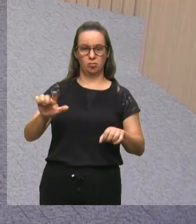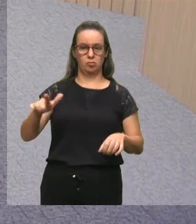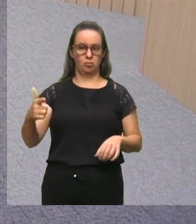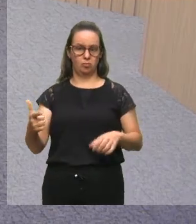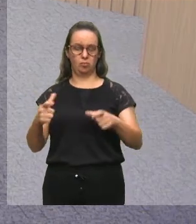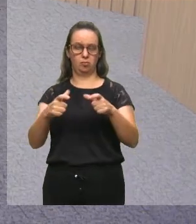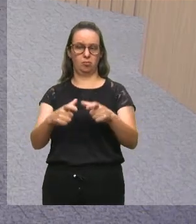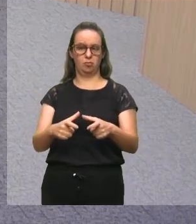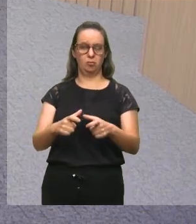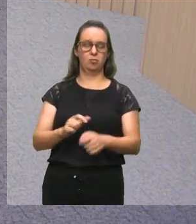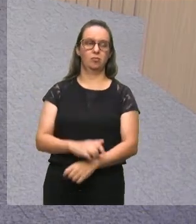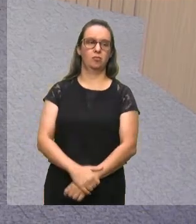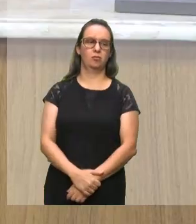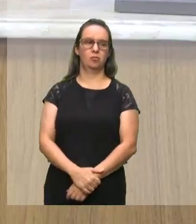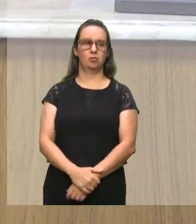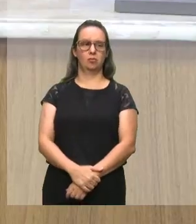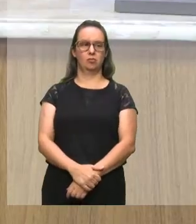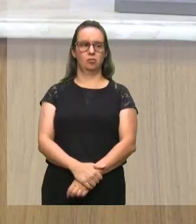isso.